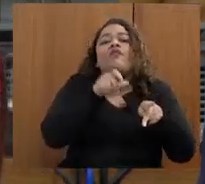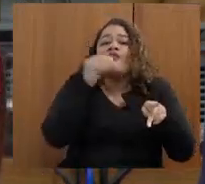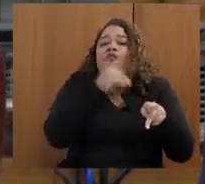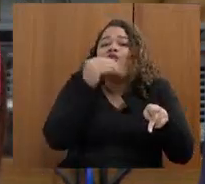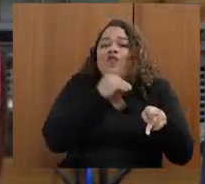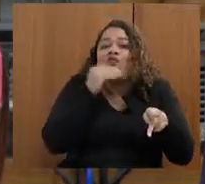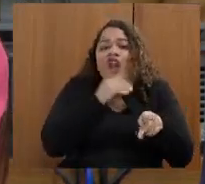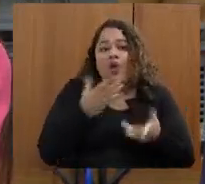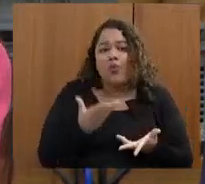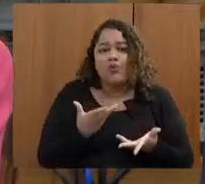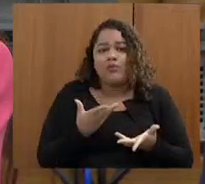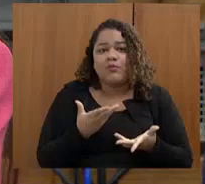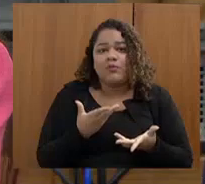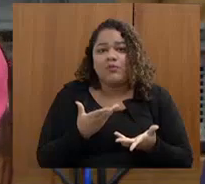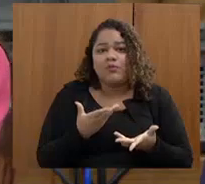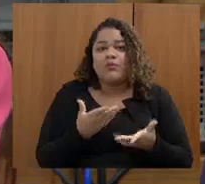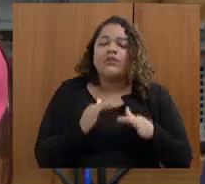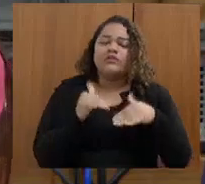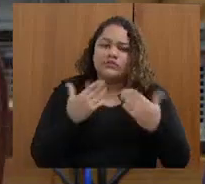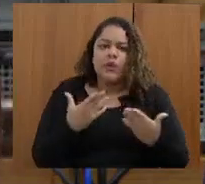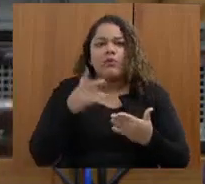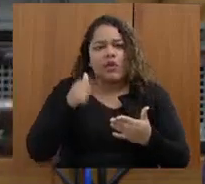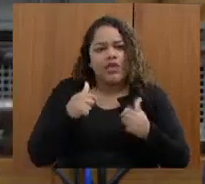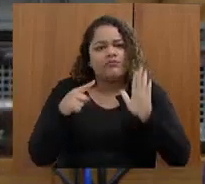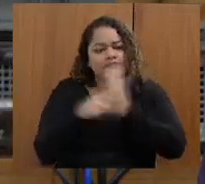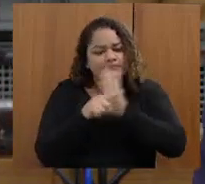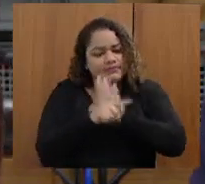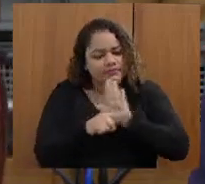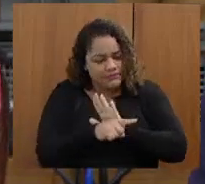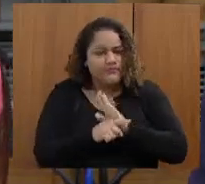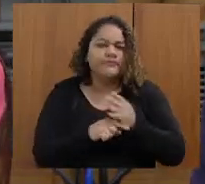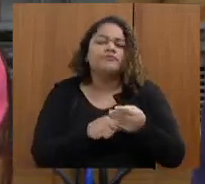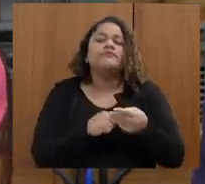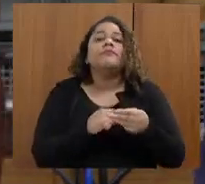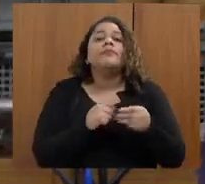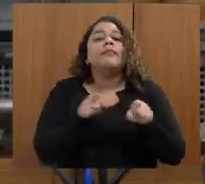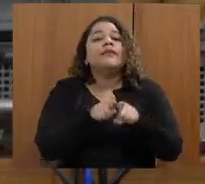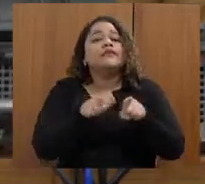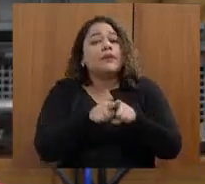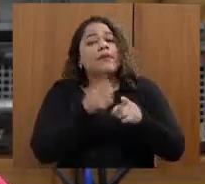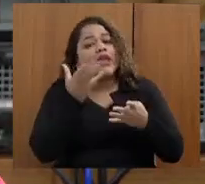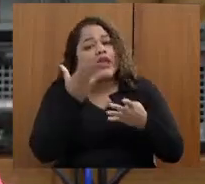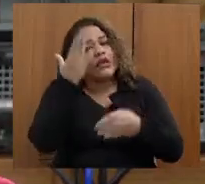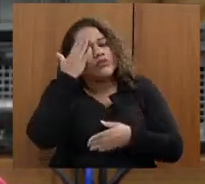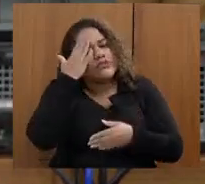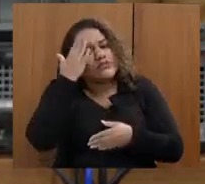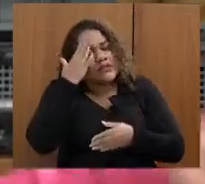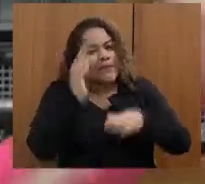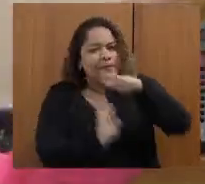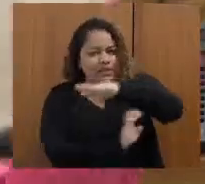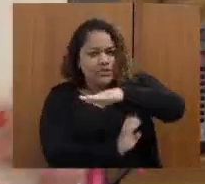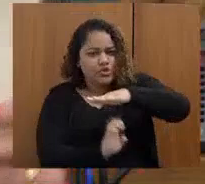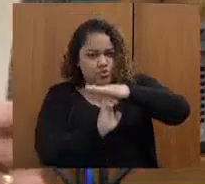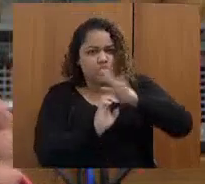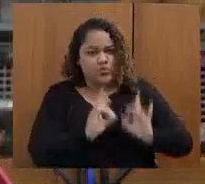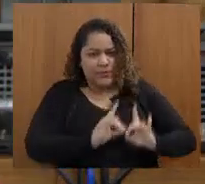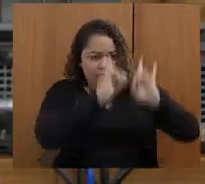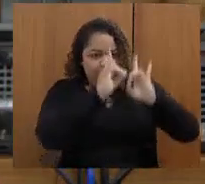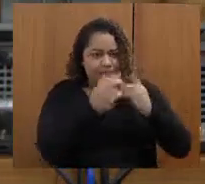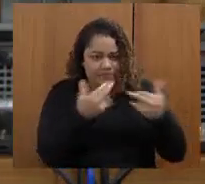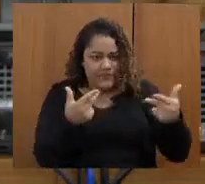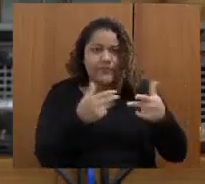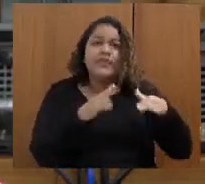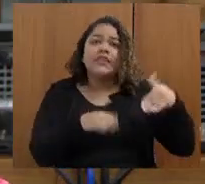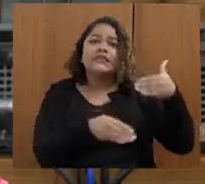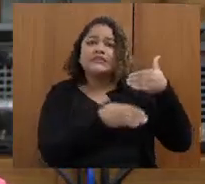aconteça Então essas são as nossas primeiras perguntas Eu também gostaria de saber sobre a infraestrutura me chamou muita atenção esse slide